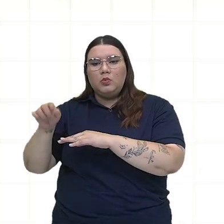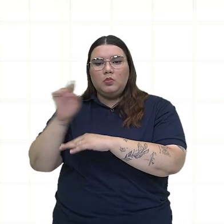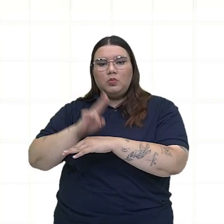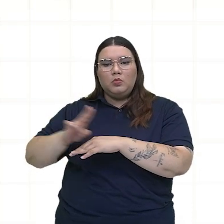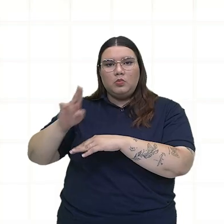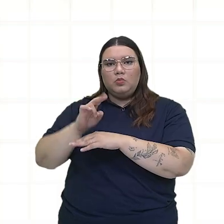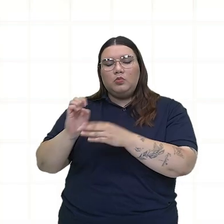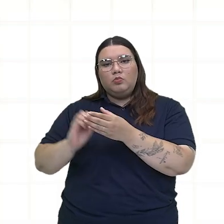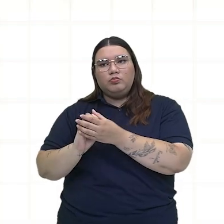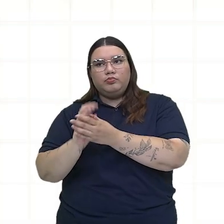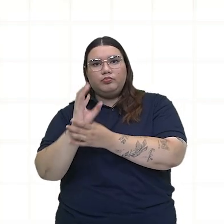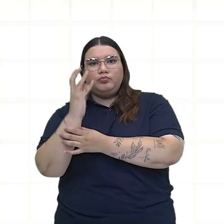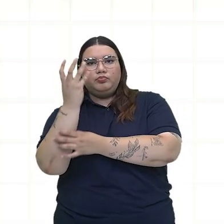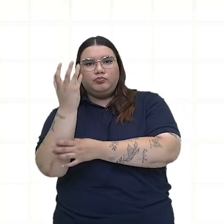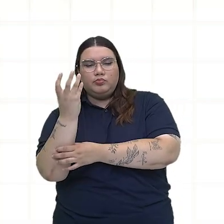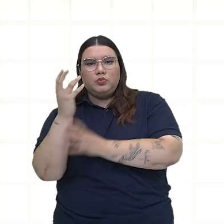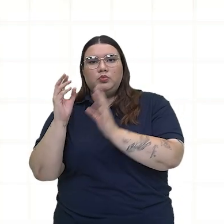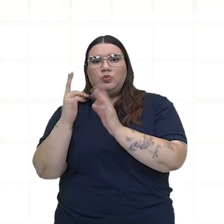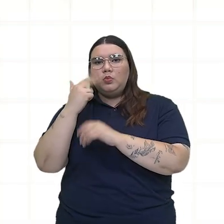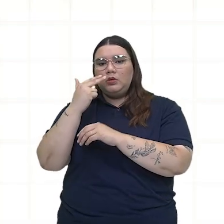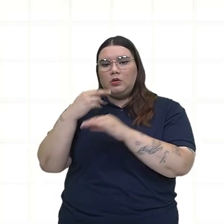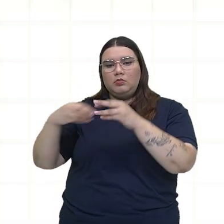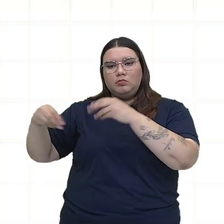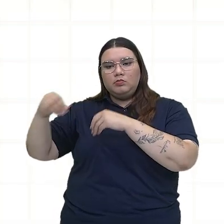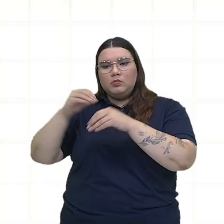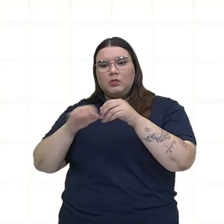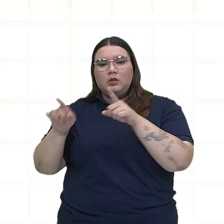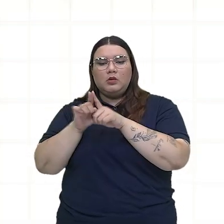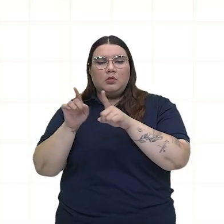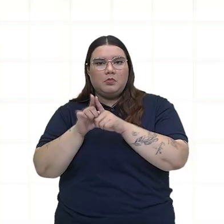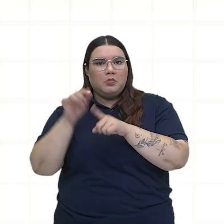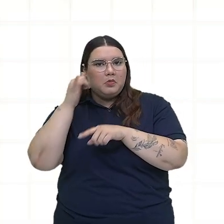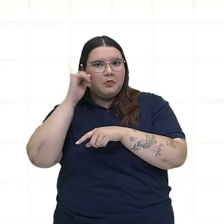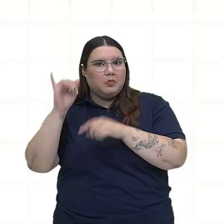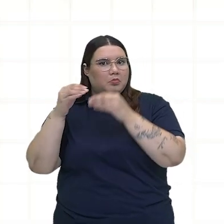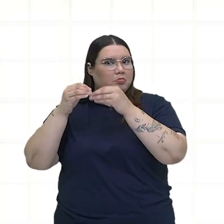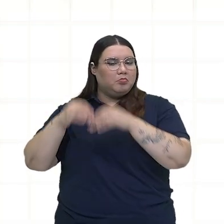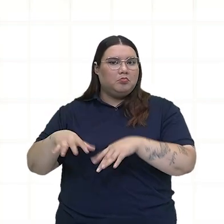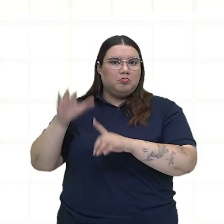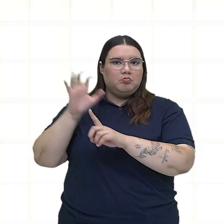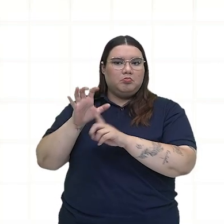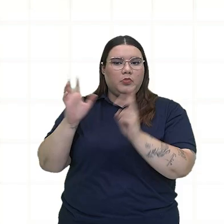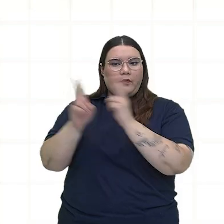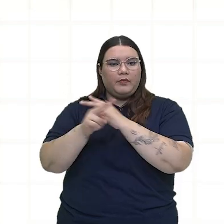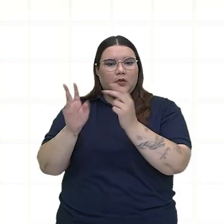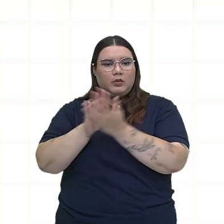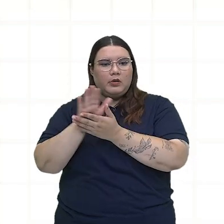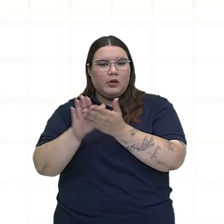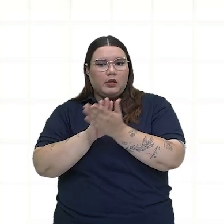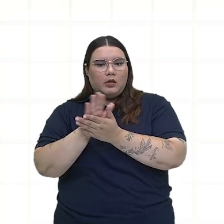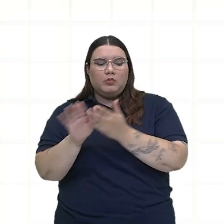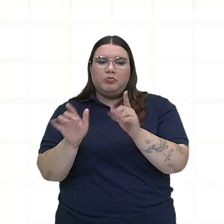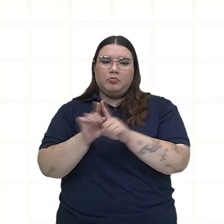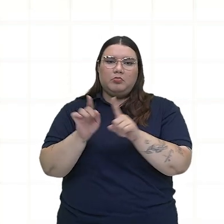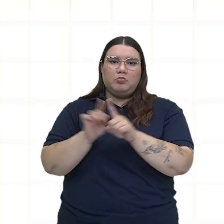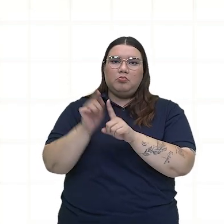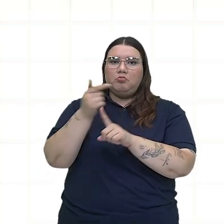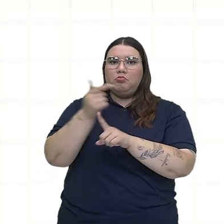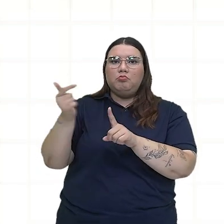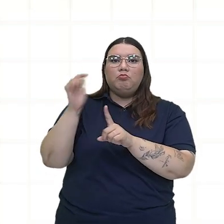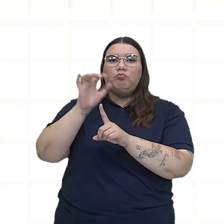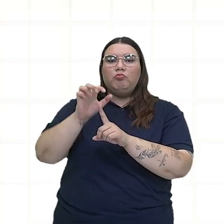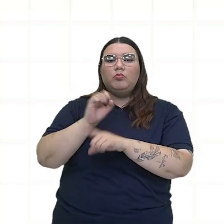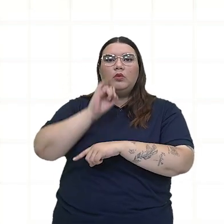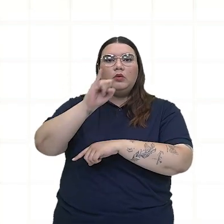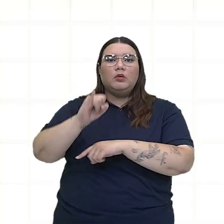até mesmo na aplicação de fertilizantes, também não vai sofrer influência do vento e também não tem